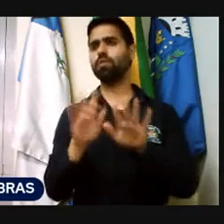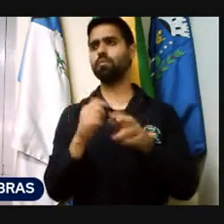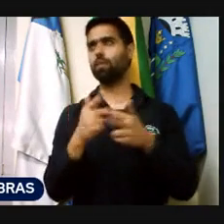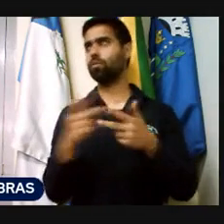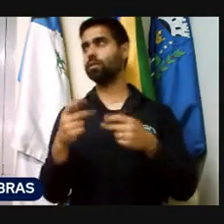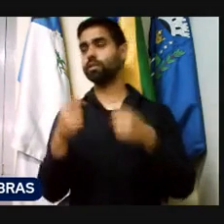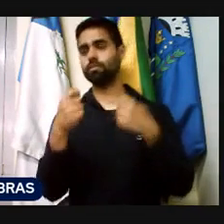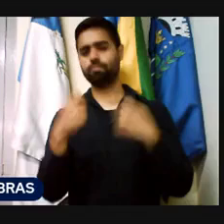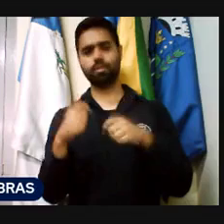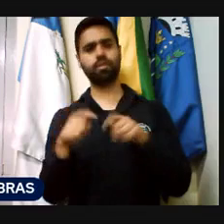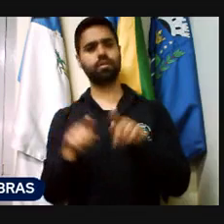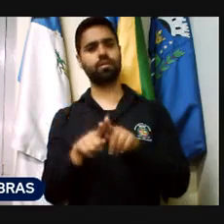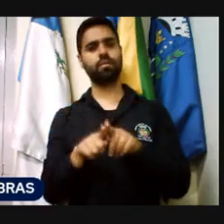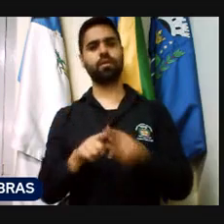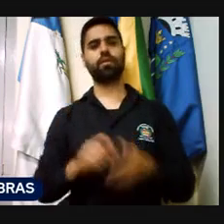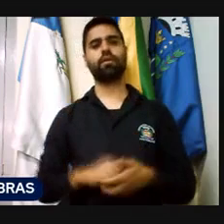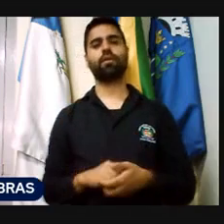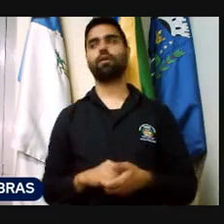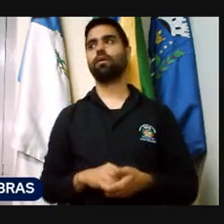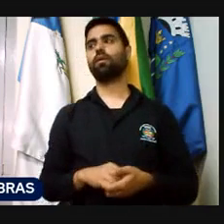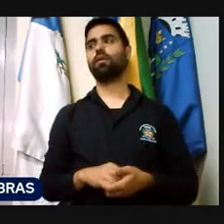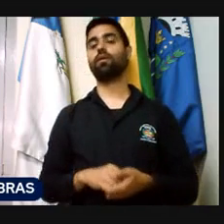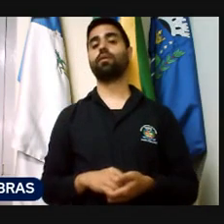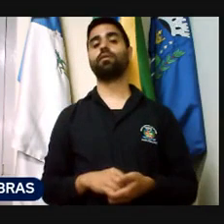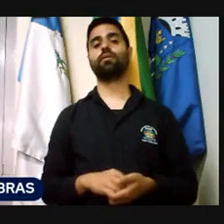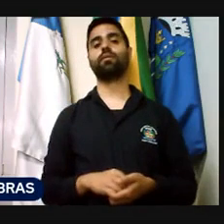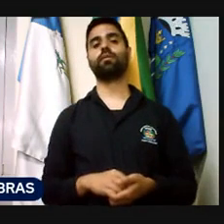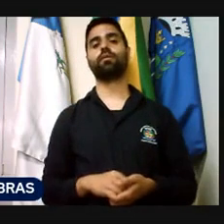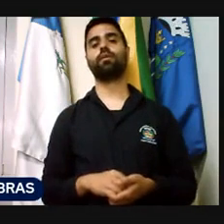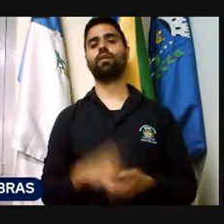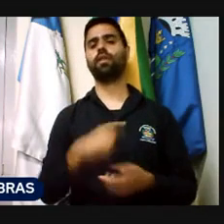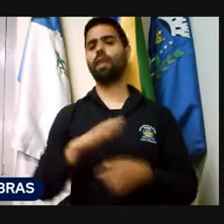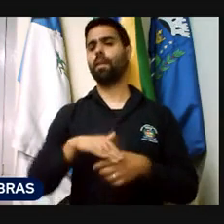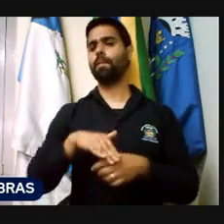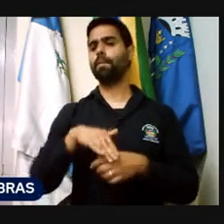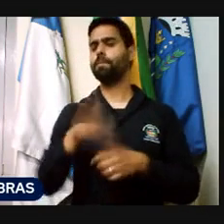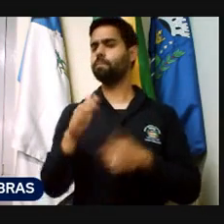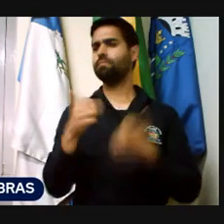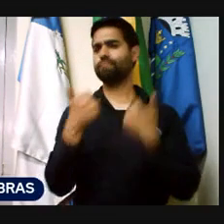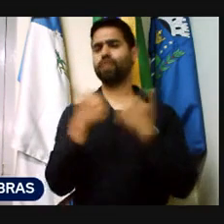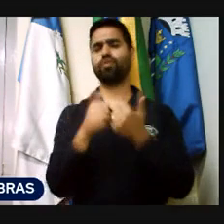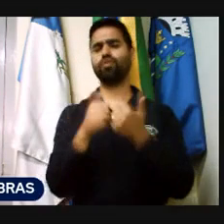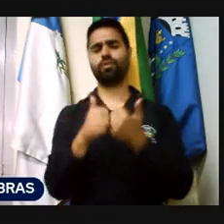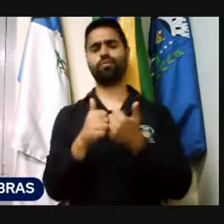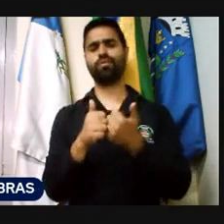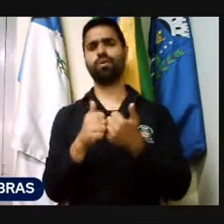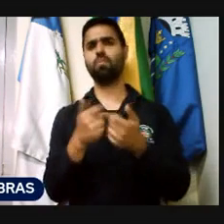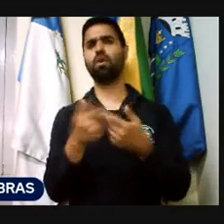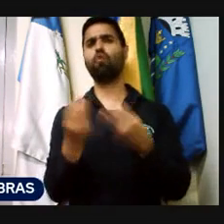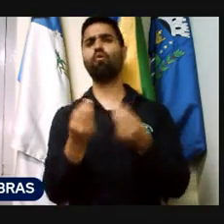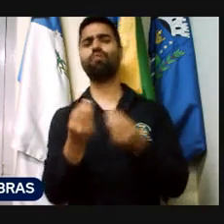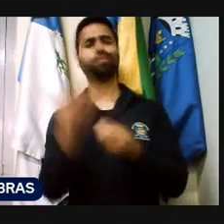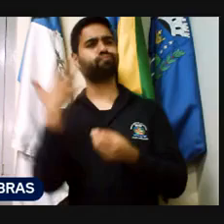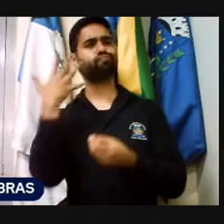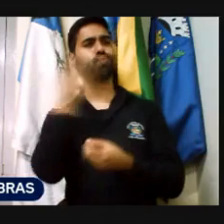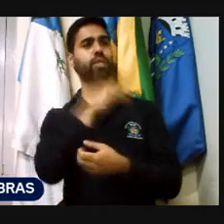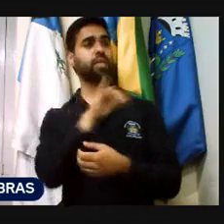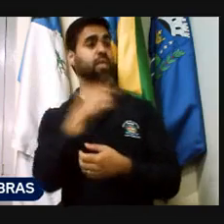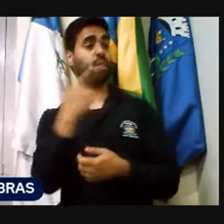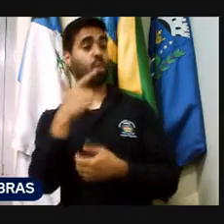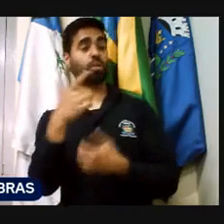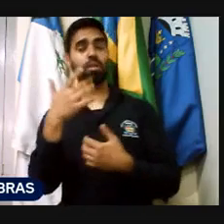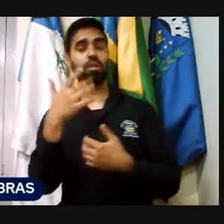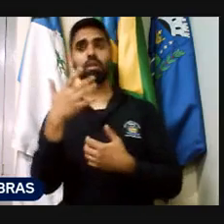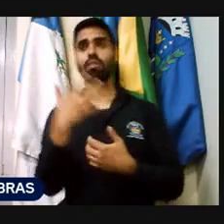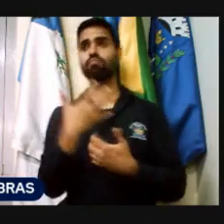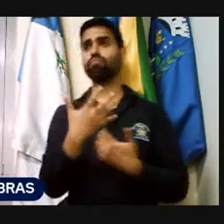precisamos, Fabiane, Fabio Tony, é que nós tenhamos mais ônibus para lá. Porque o que adianta ficar bonito se não tem ônibus?